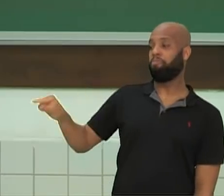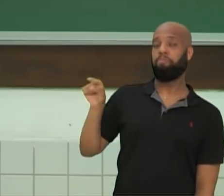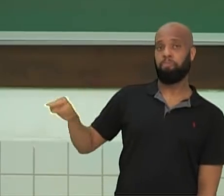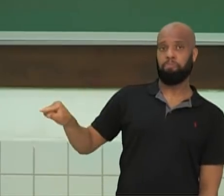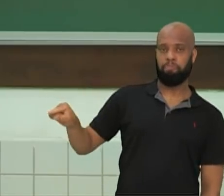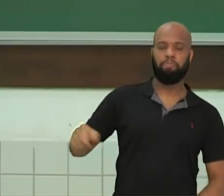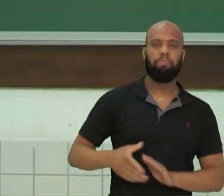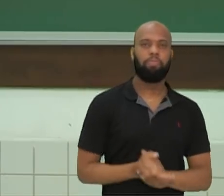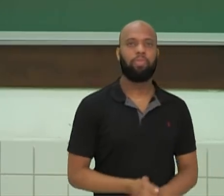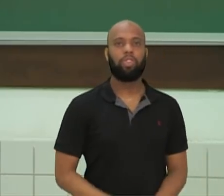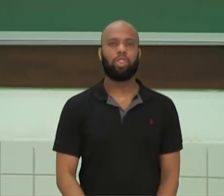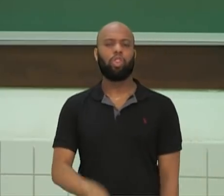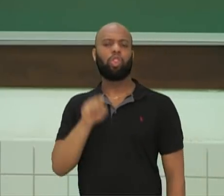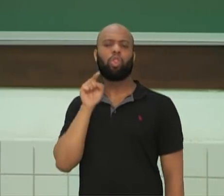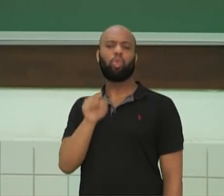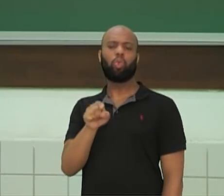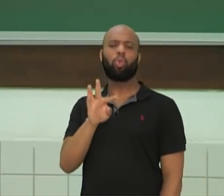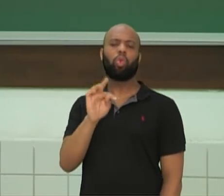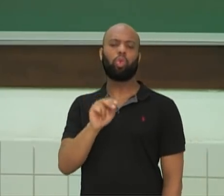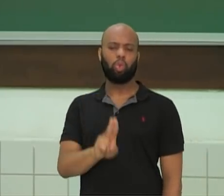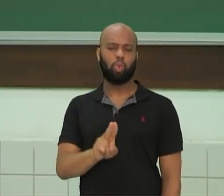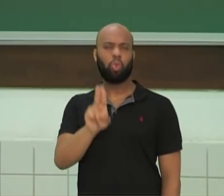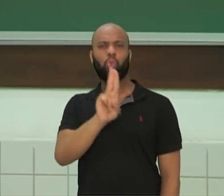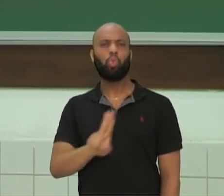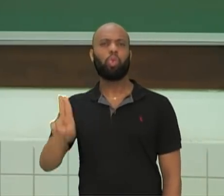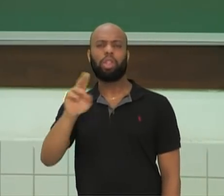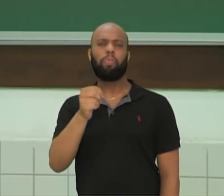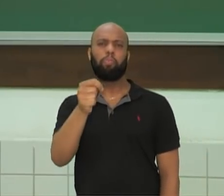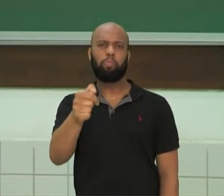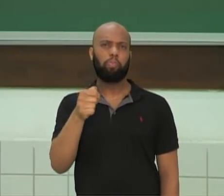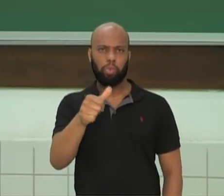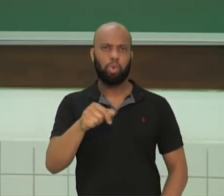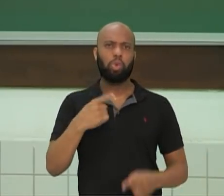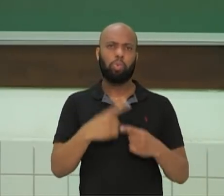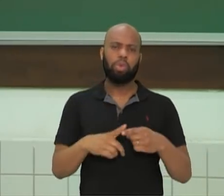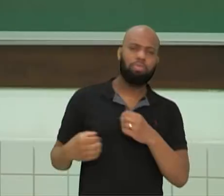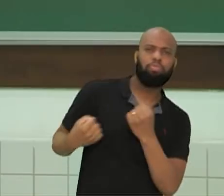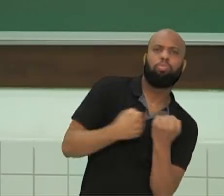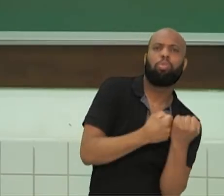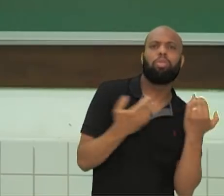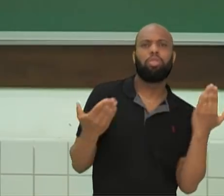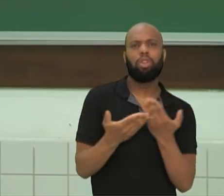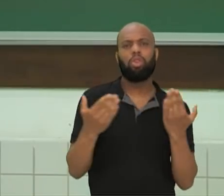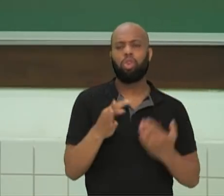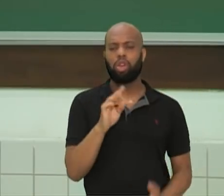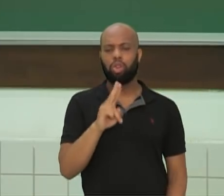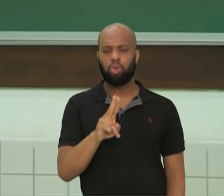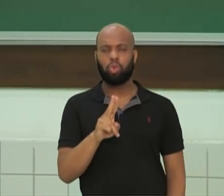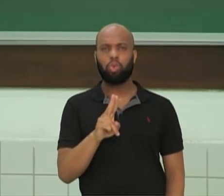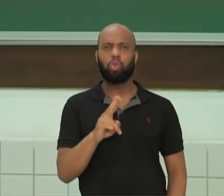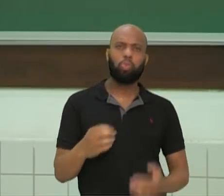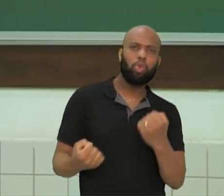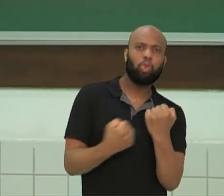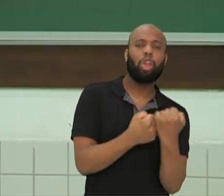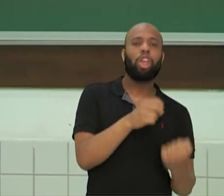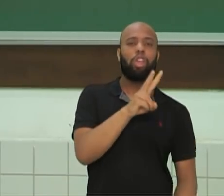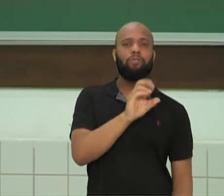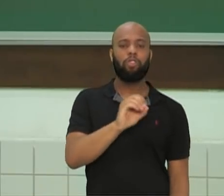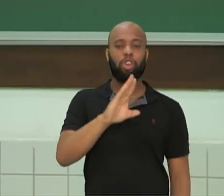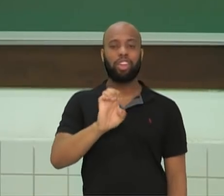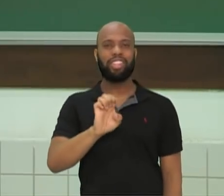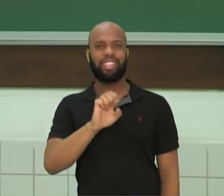verdade? O tu está um pouquinho em desuso, aí nós estamos substituindo o tu hoje por você, mas